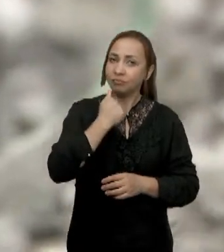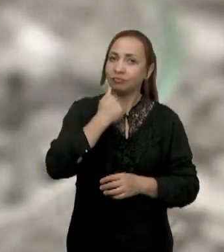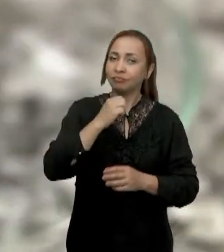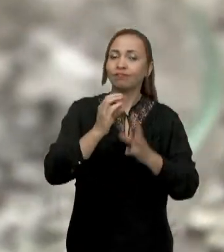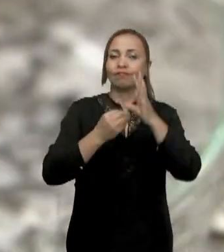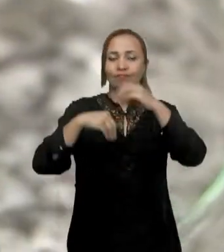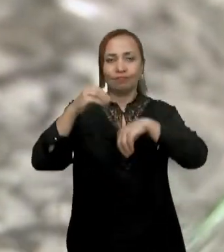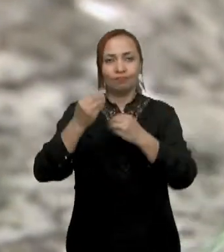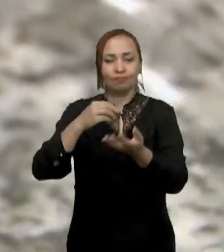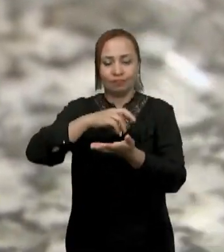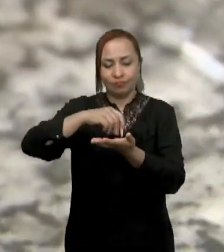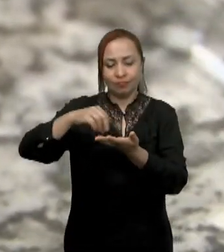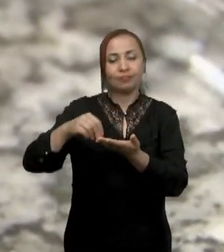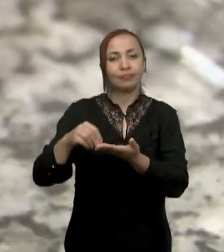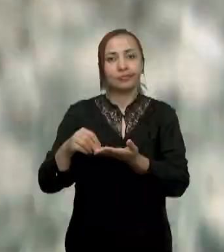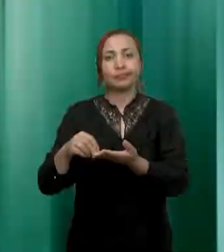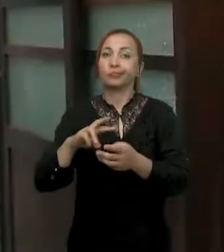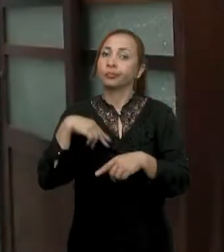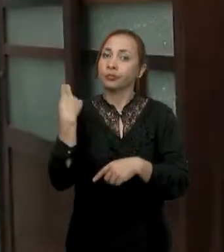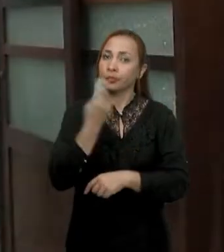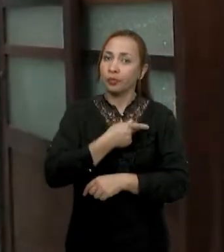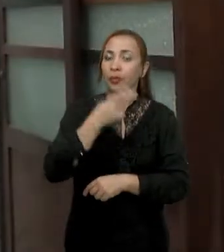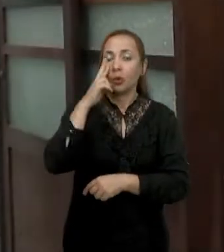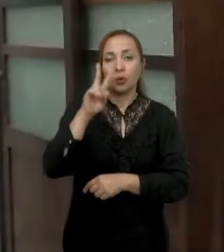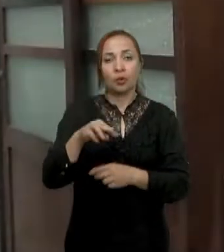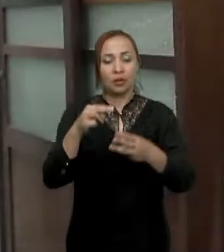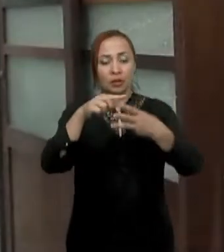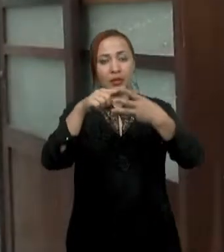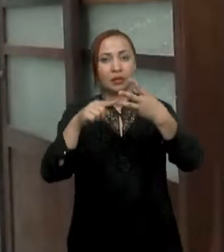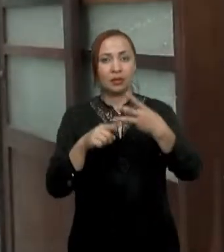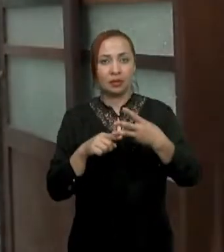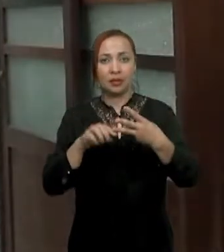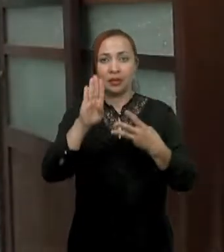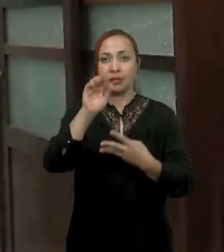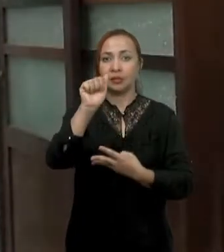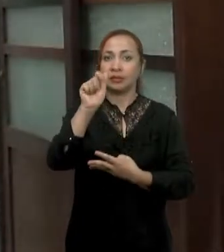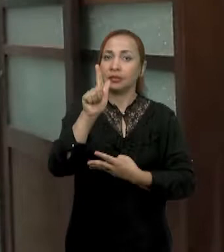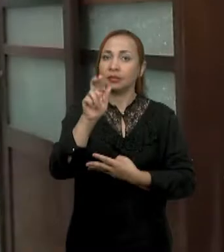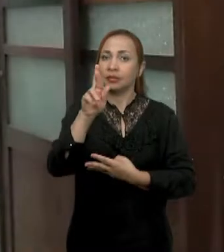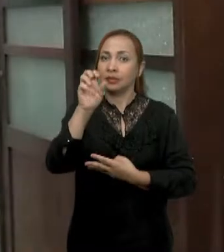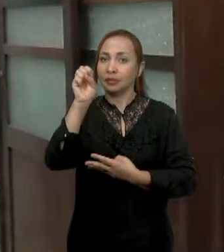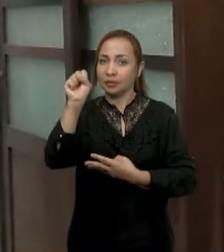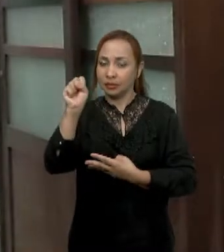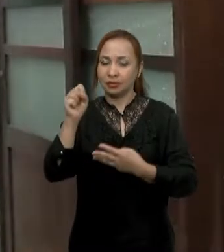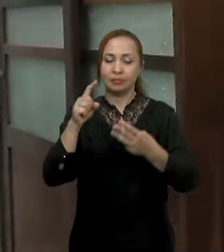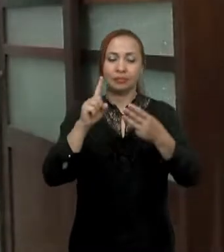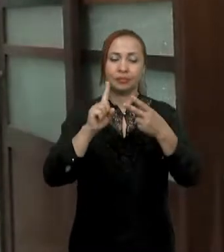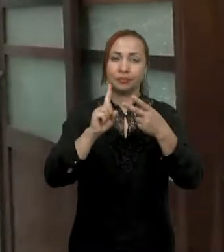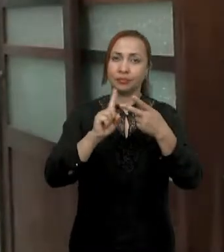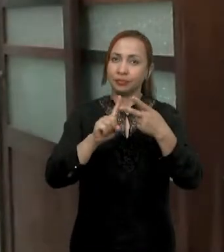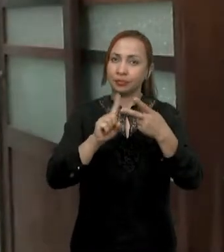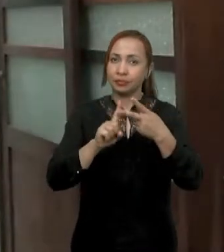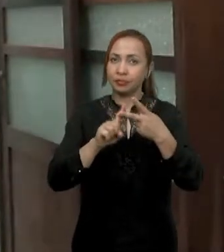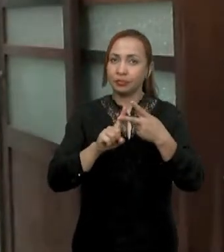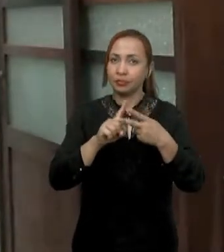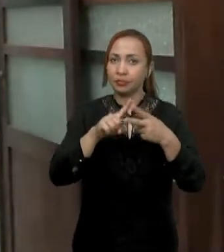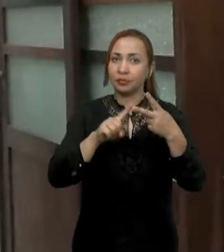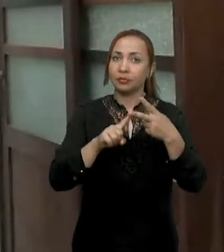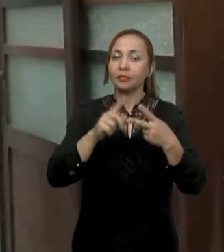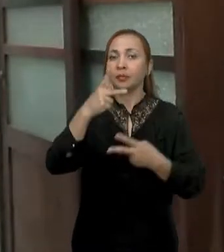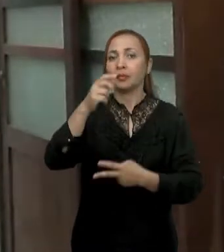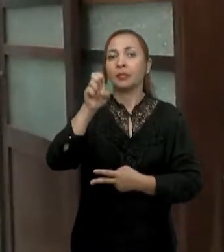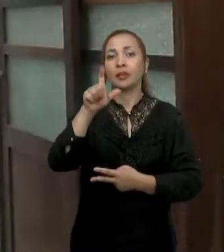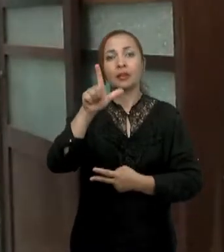ingestão de microplástico. Nós analisamos 3 espécies de bagres, 2 espécies de